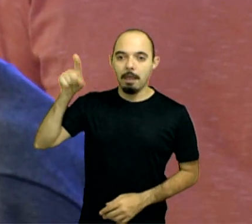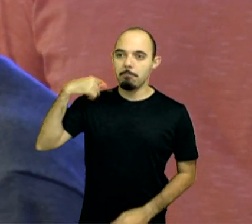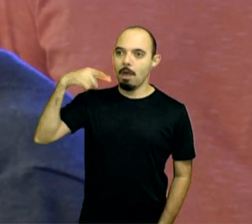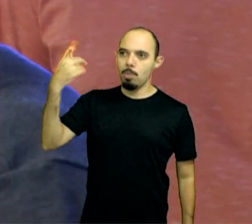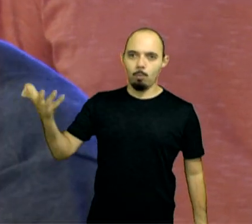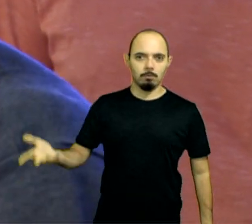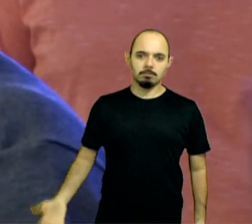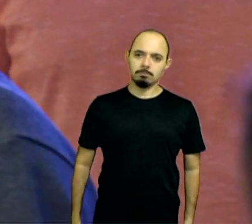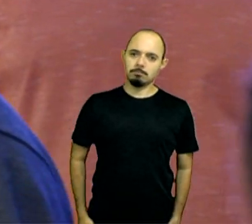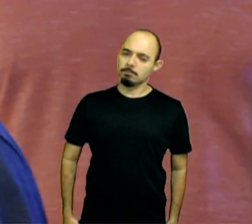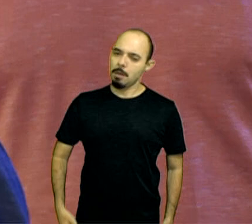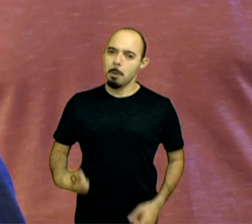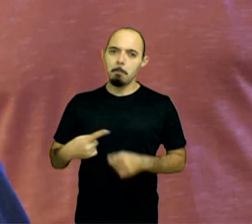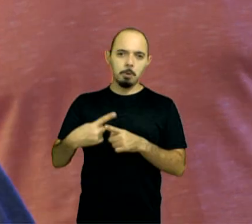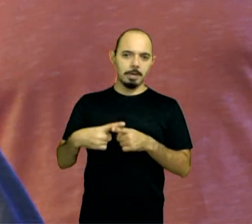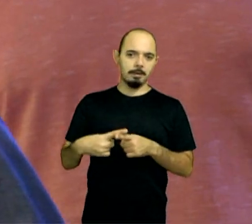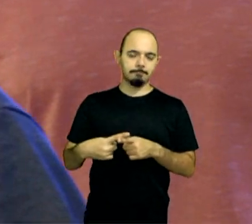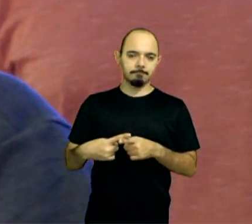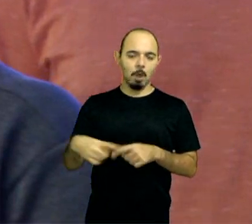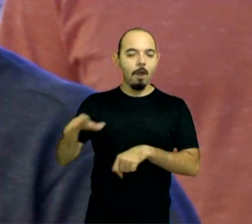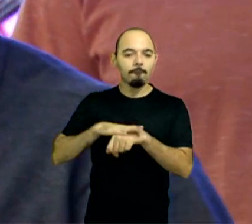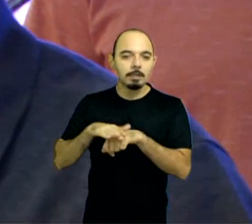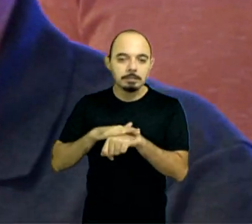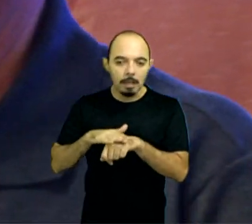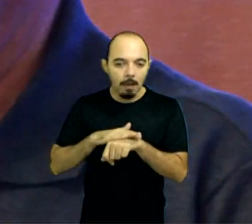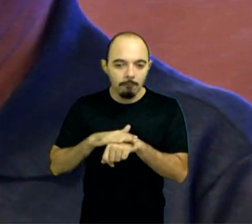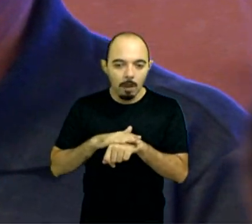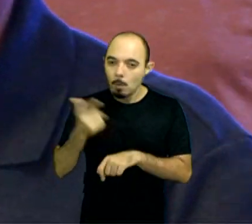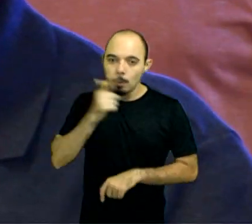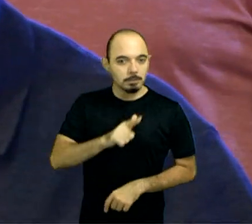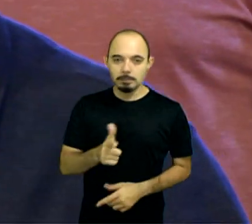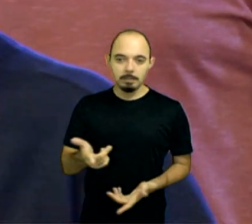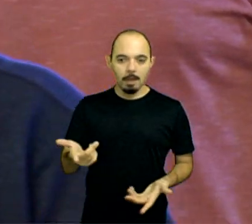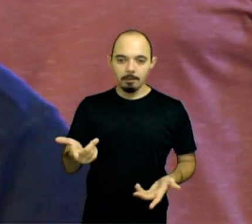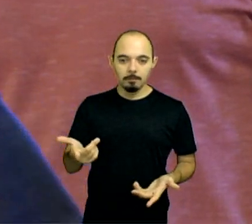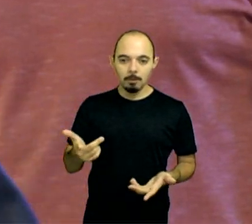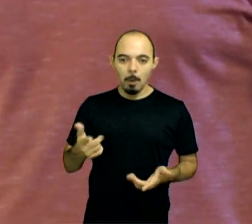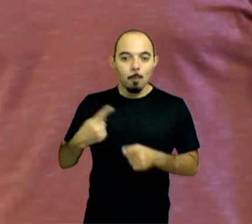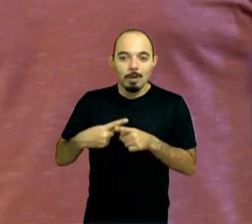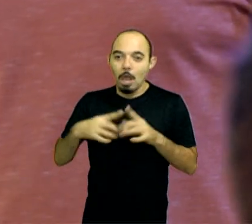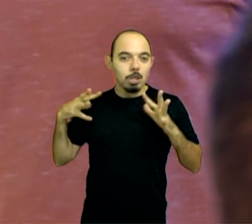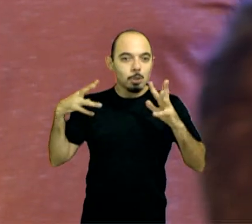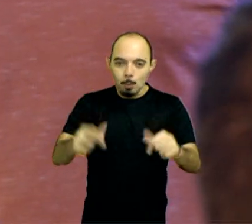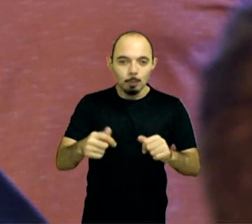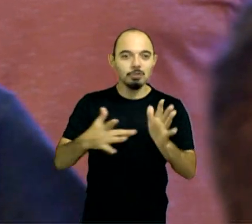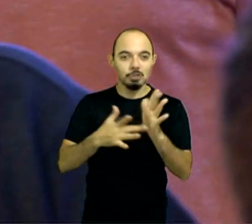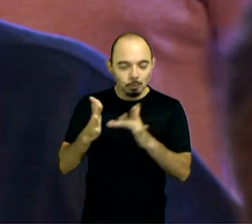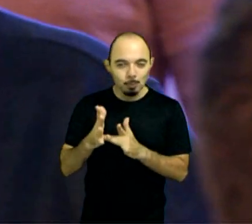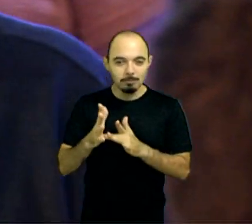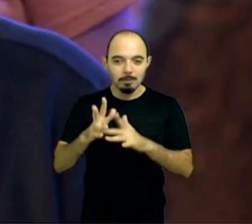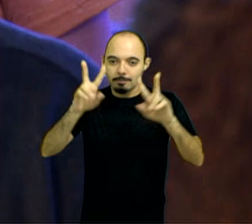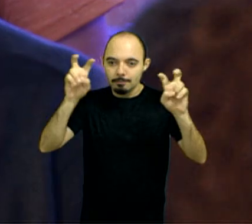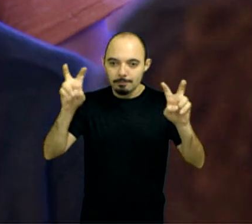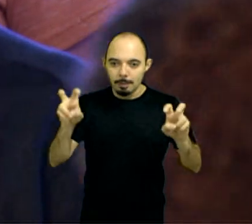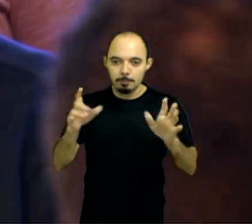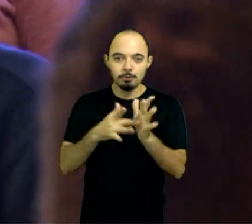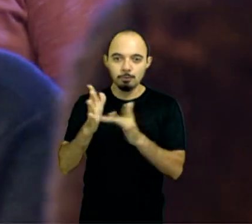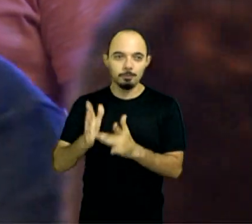Porque você não consegue conversar com ele. Tudo é Jesus. É o que deu mais trabalho também.